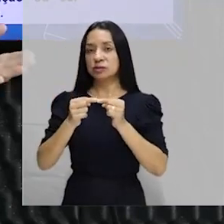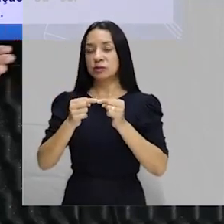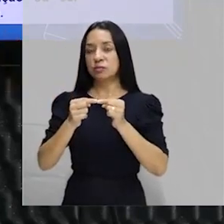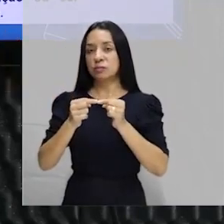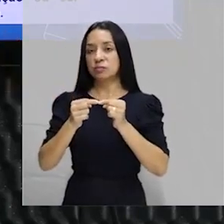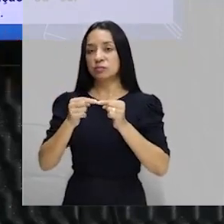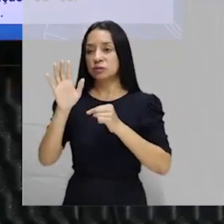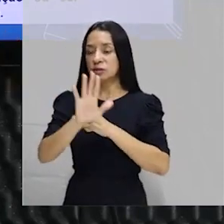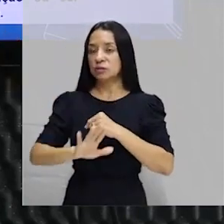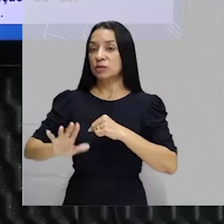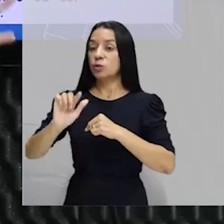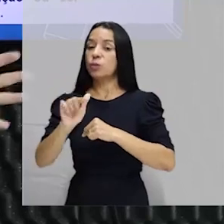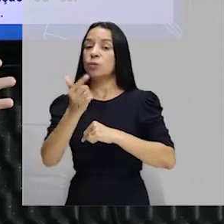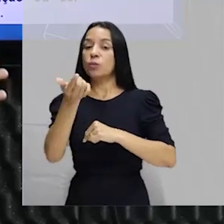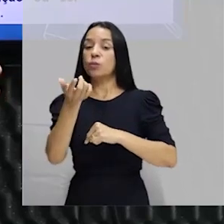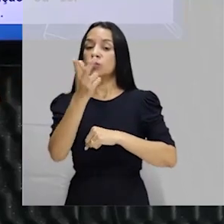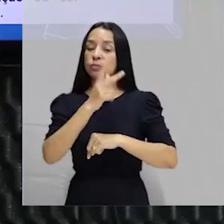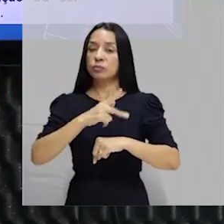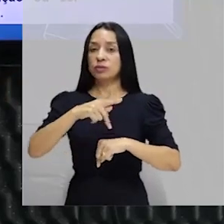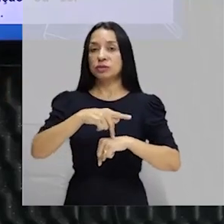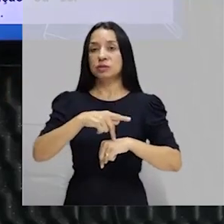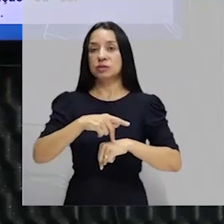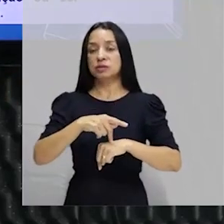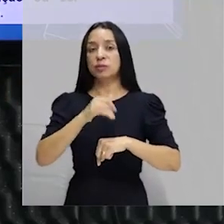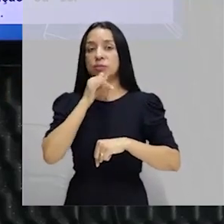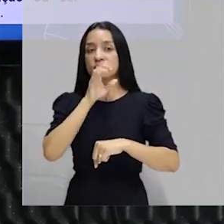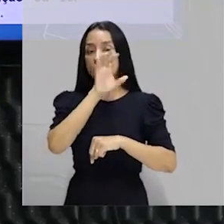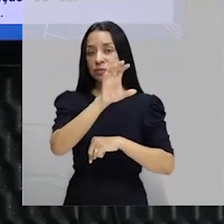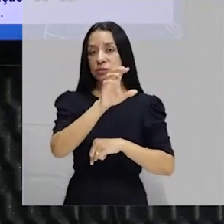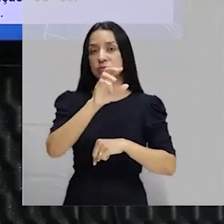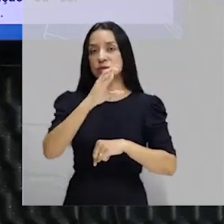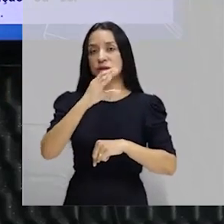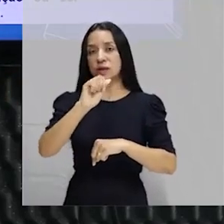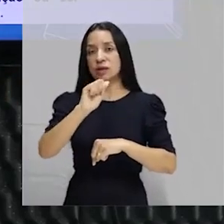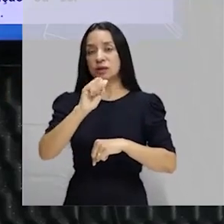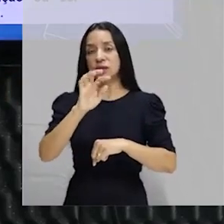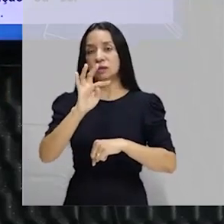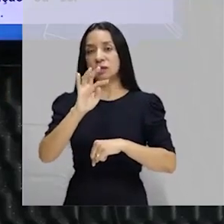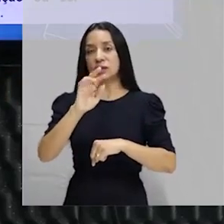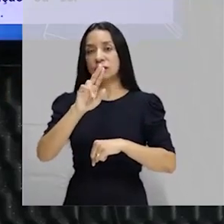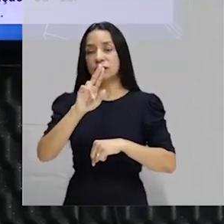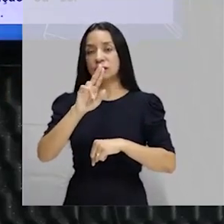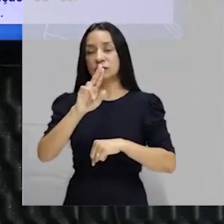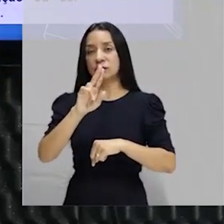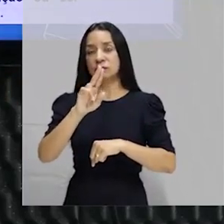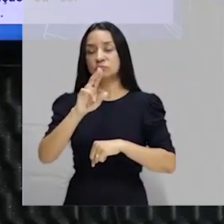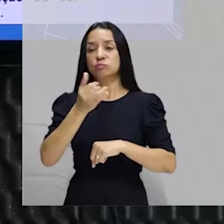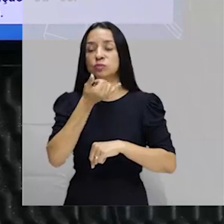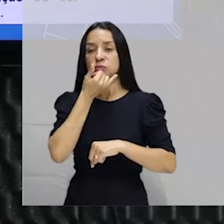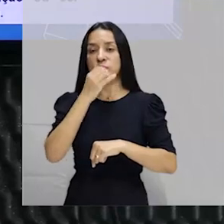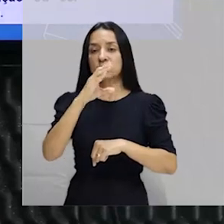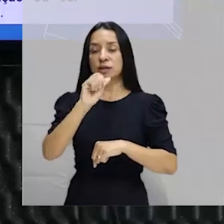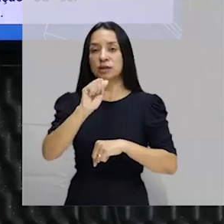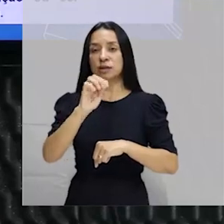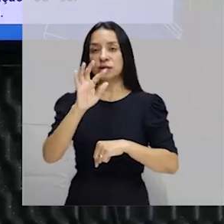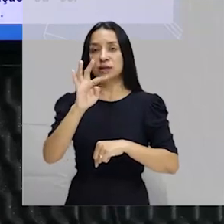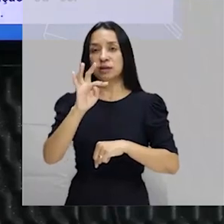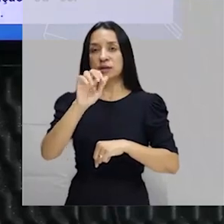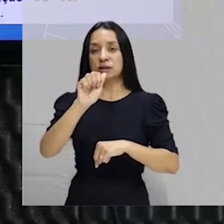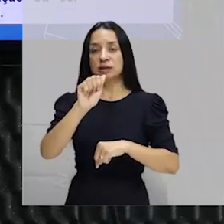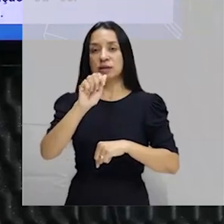o conceito de nação, galera, tá ligado à identidade, à cultura e aos aspectos históricos, tá? Pessoas com os